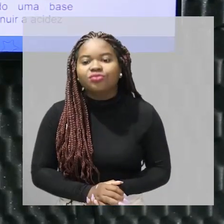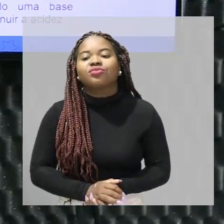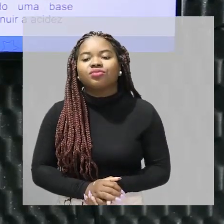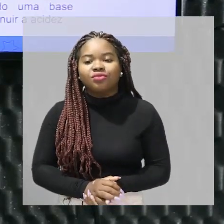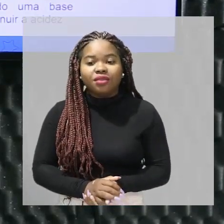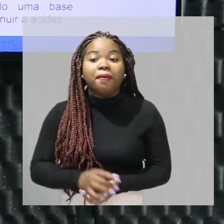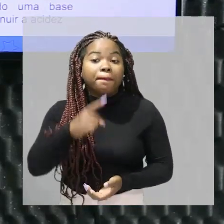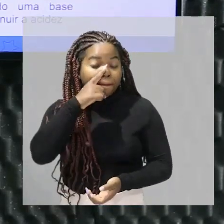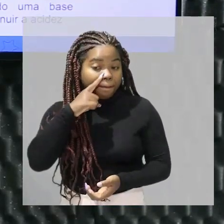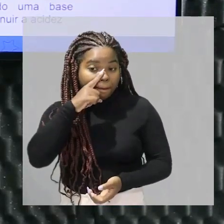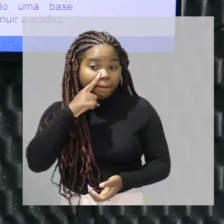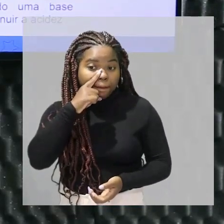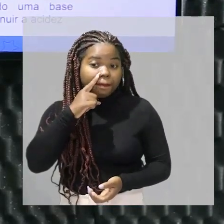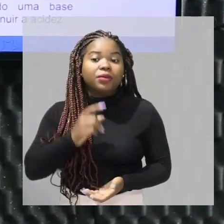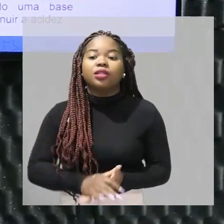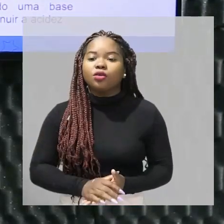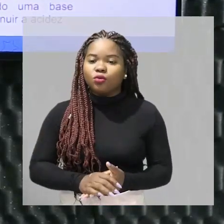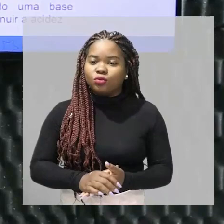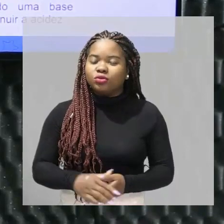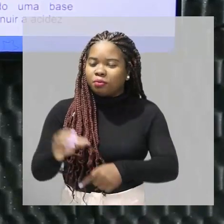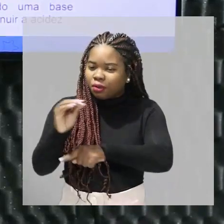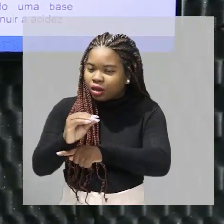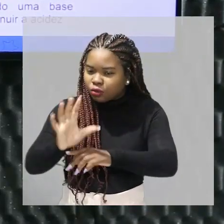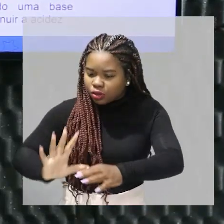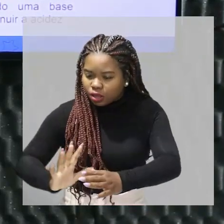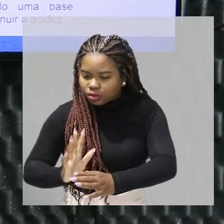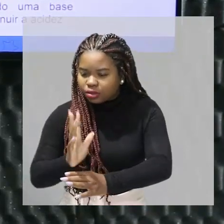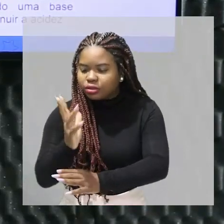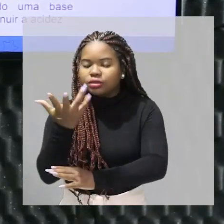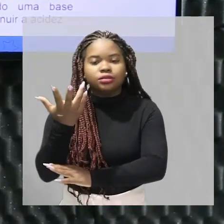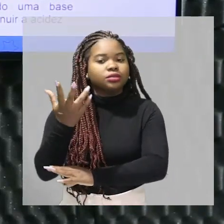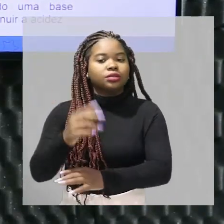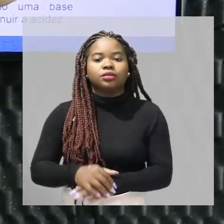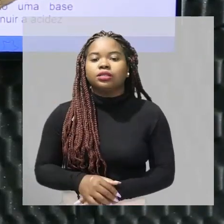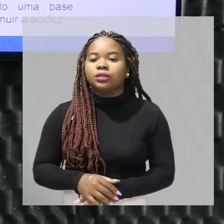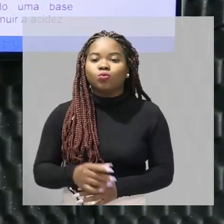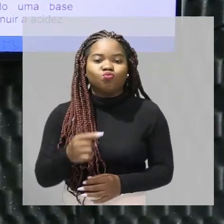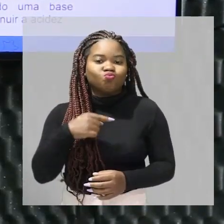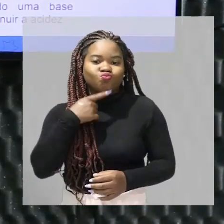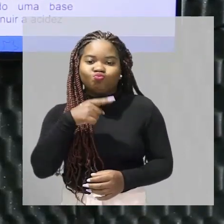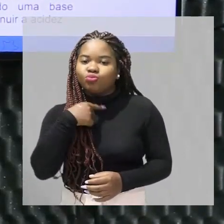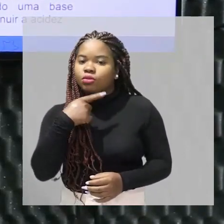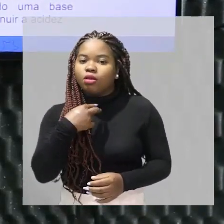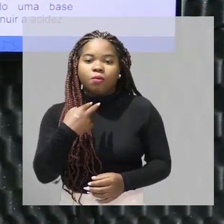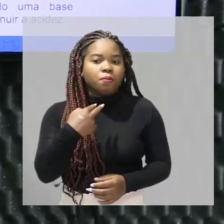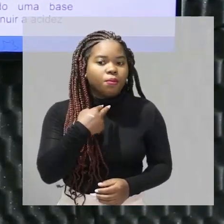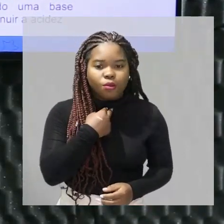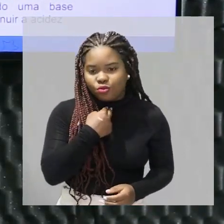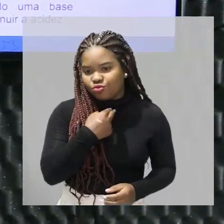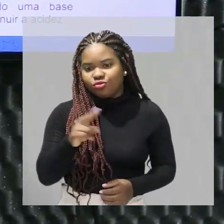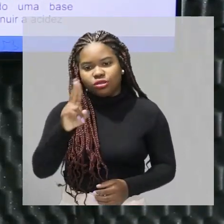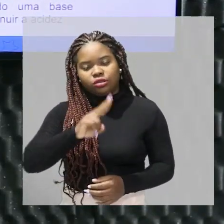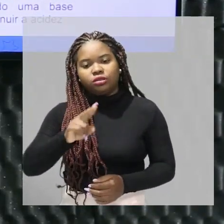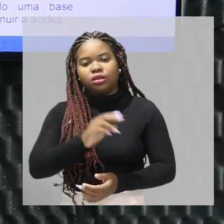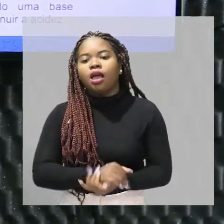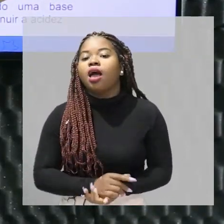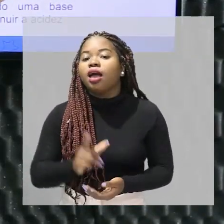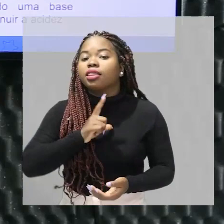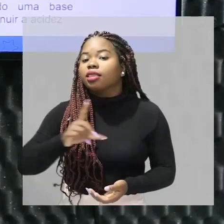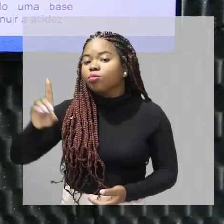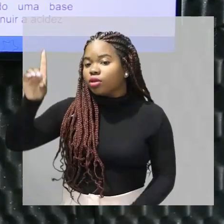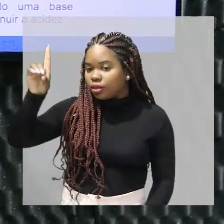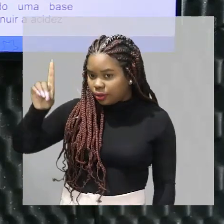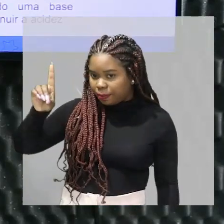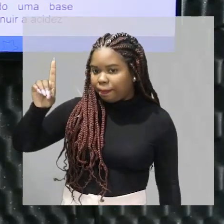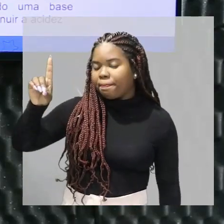raízes, ok? Então, o alumínio não pode ser utilizado. O cloreto de ferro 2, esse